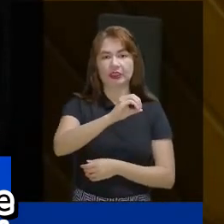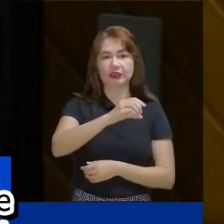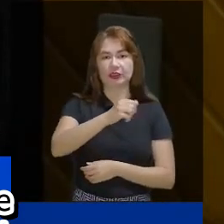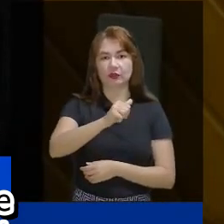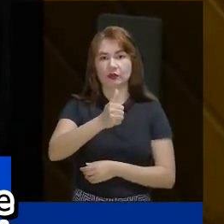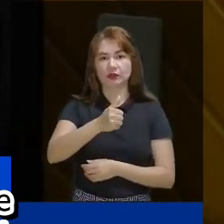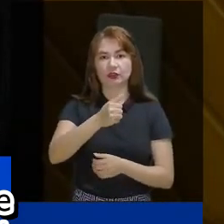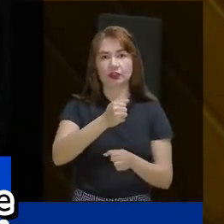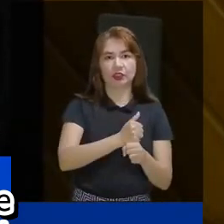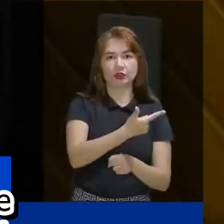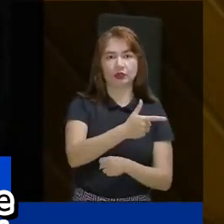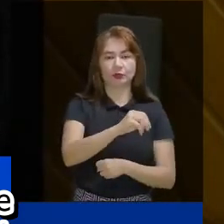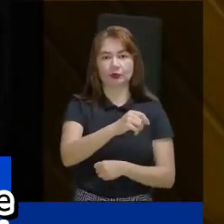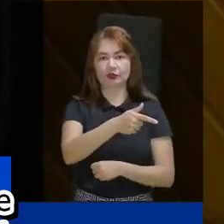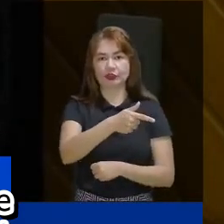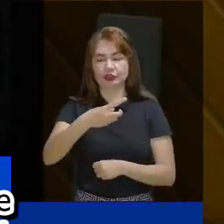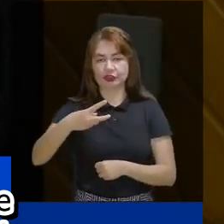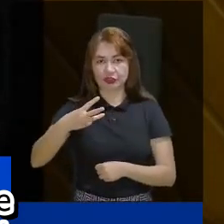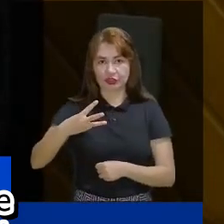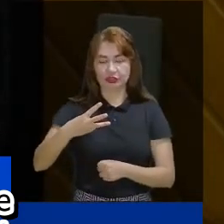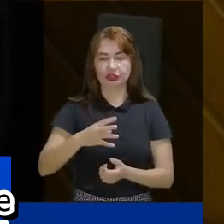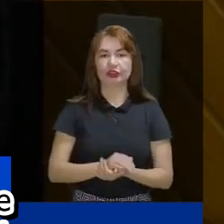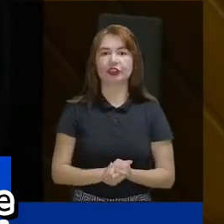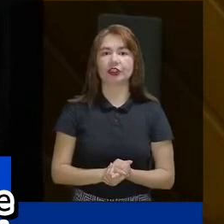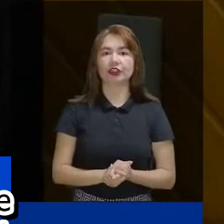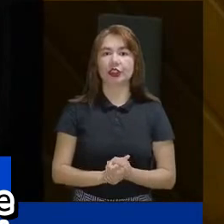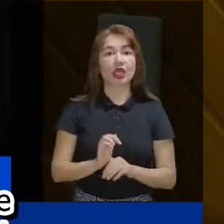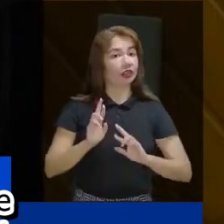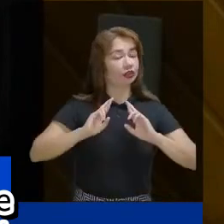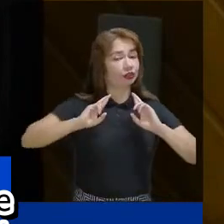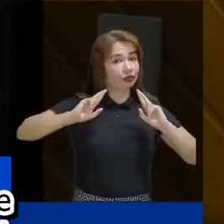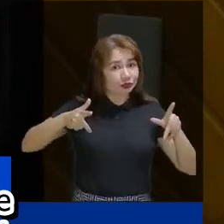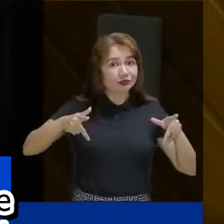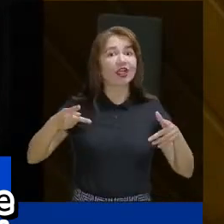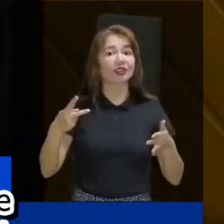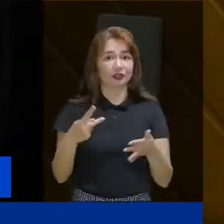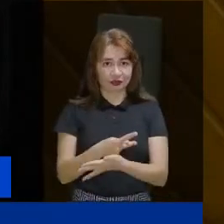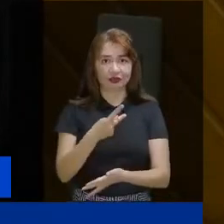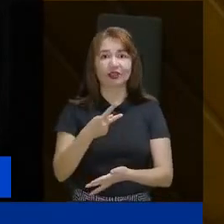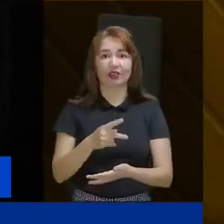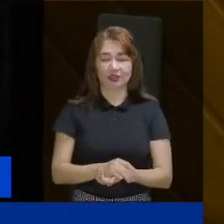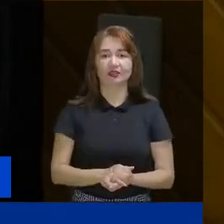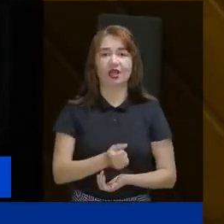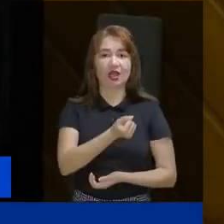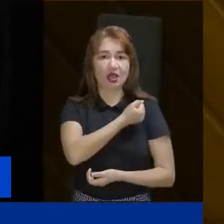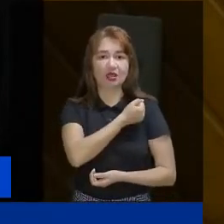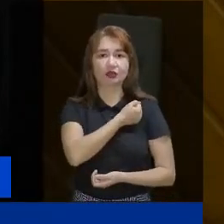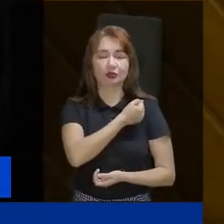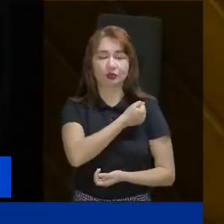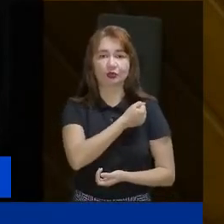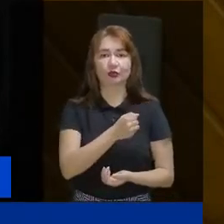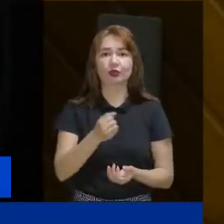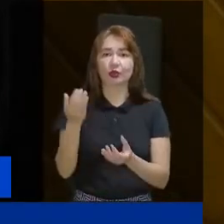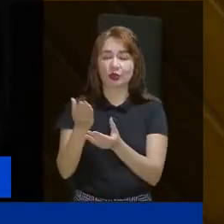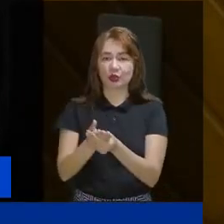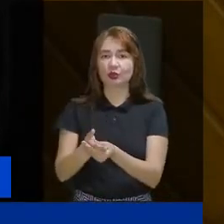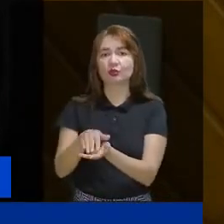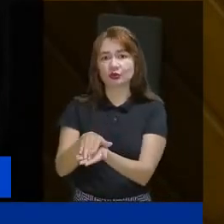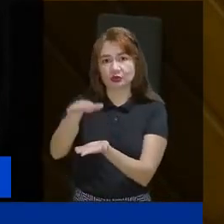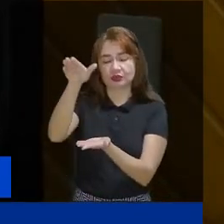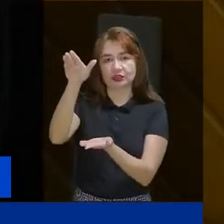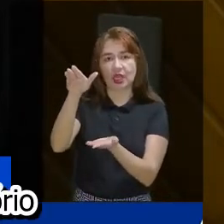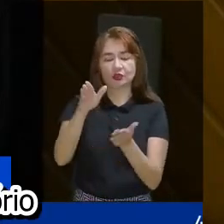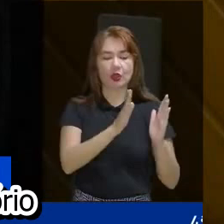060011-2023 não condiz com a realidade e facilmente sofre o ressacho, uma vez que a numeração atribuída aos autos segue a ordem